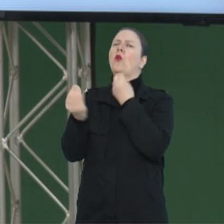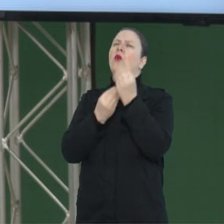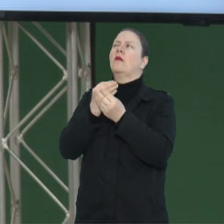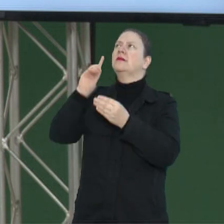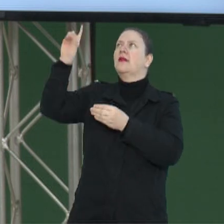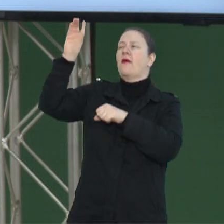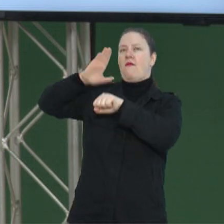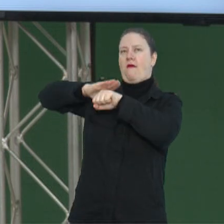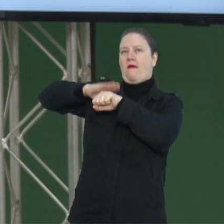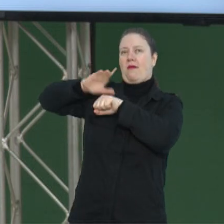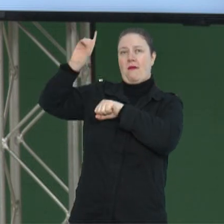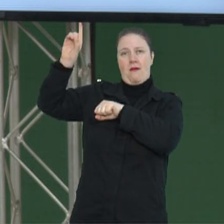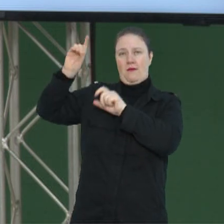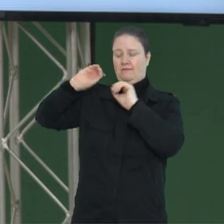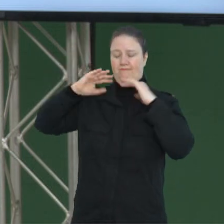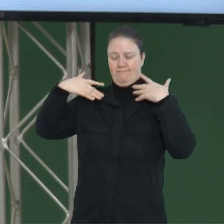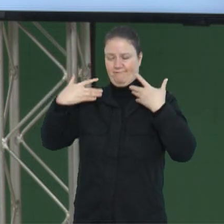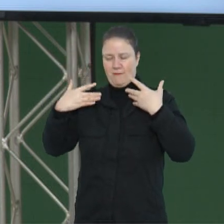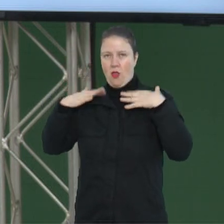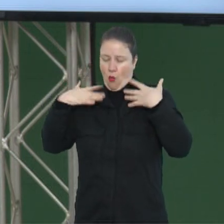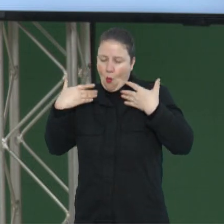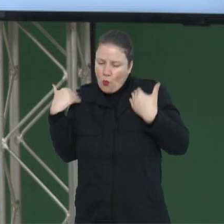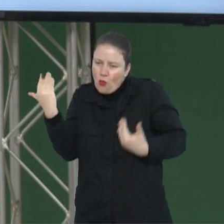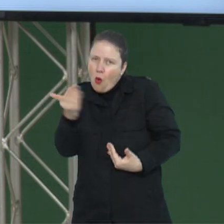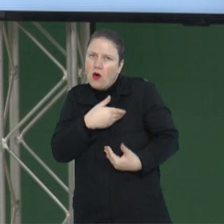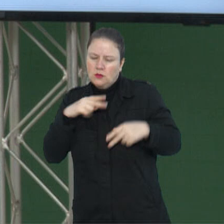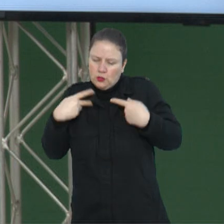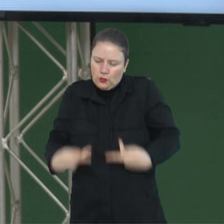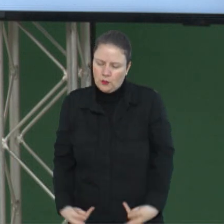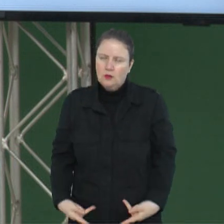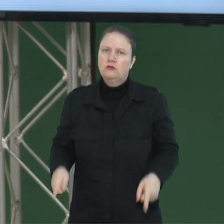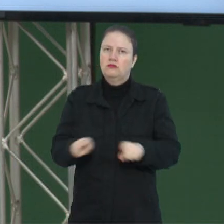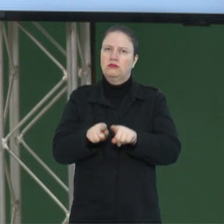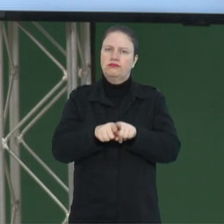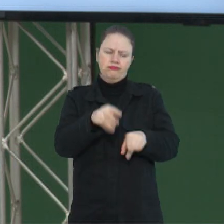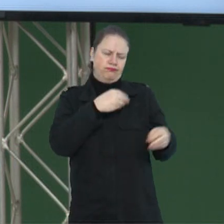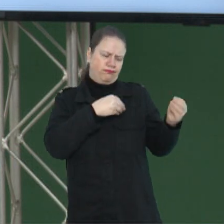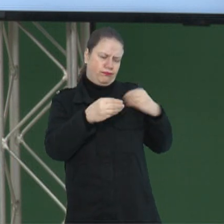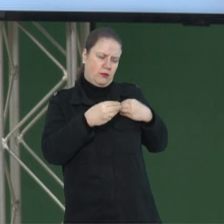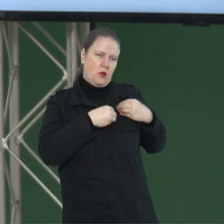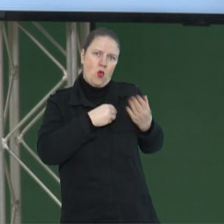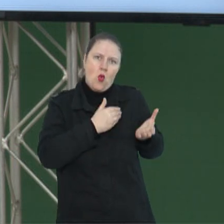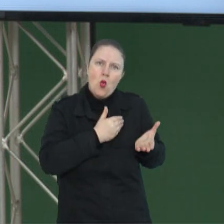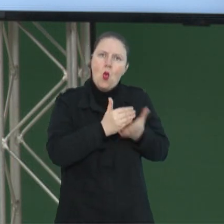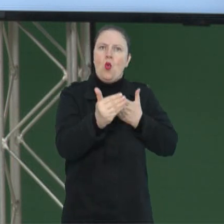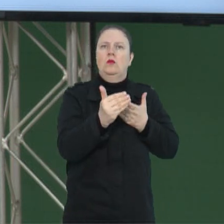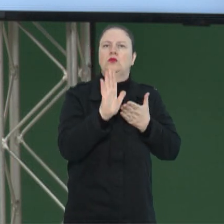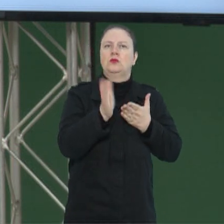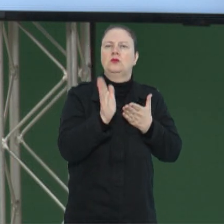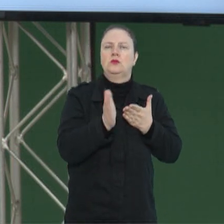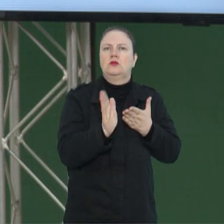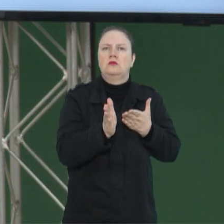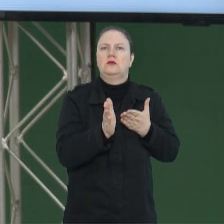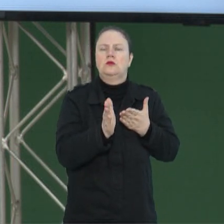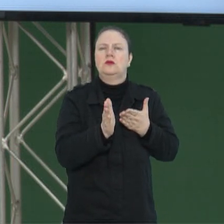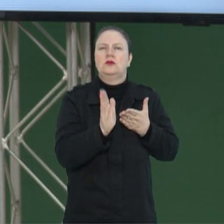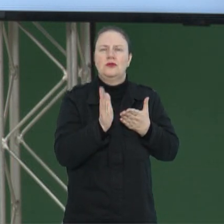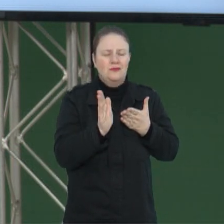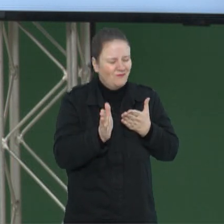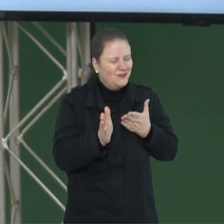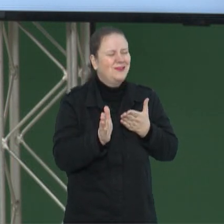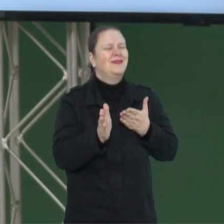por ele, uma adaptação da teoria do Platão, né? O pecado original, que nós já carregamos, né,